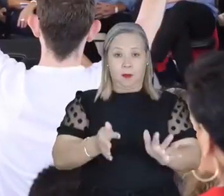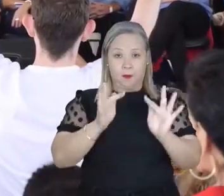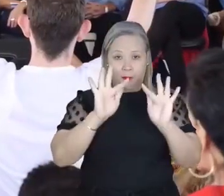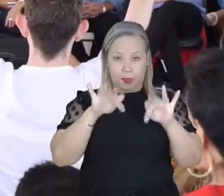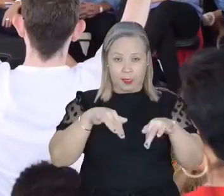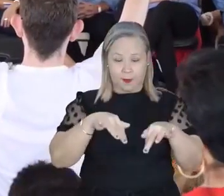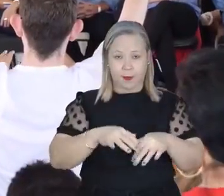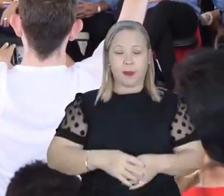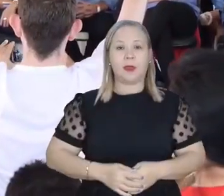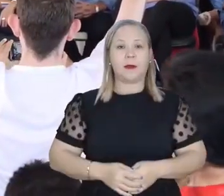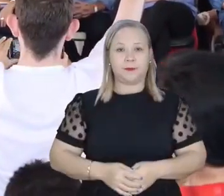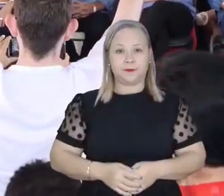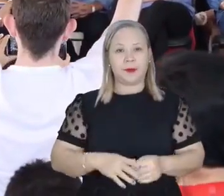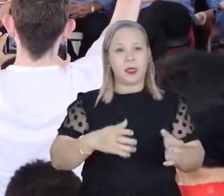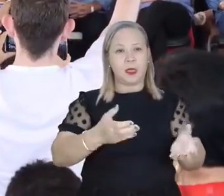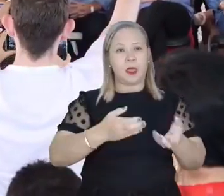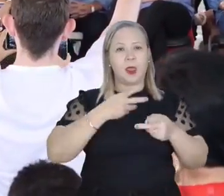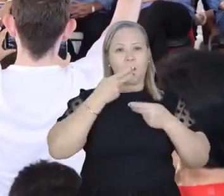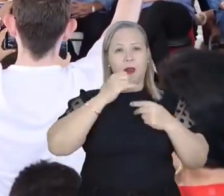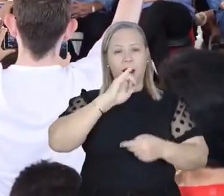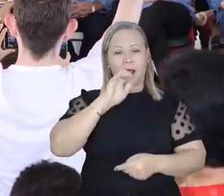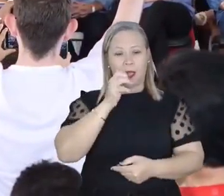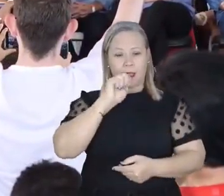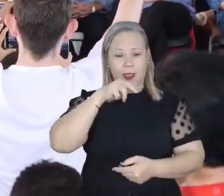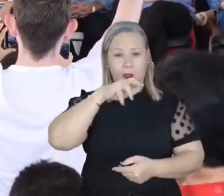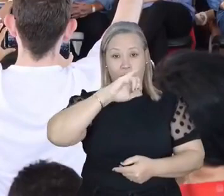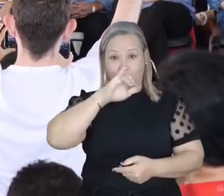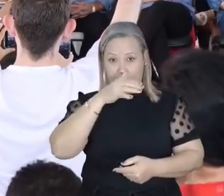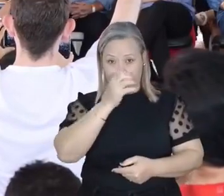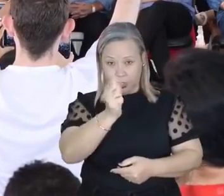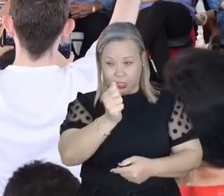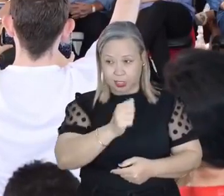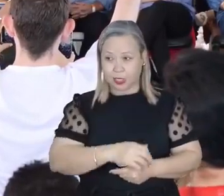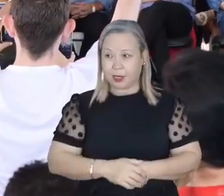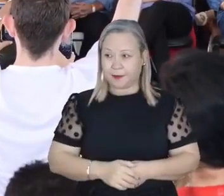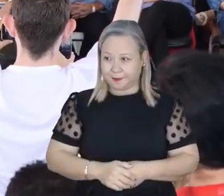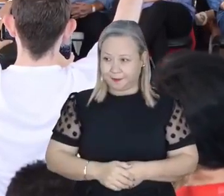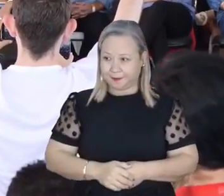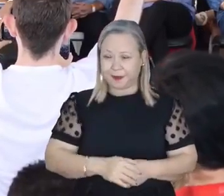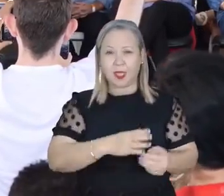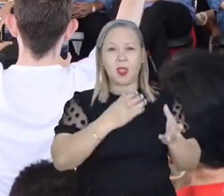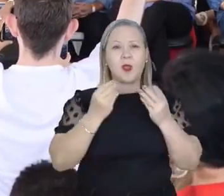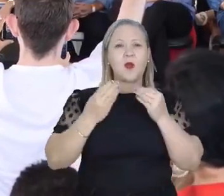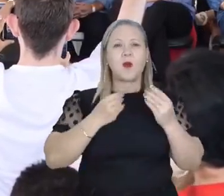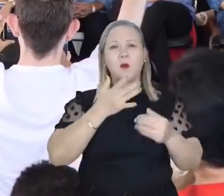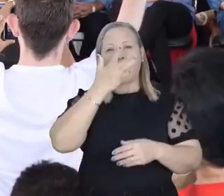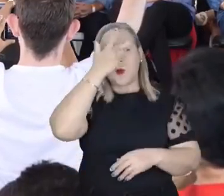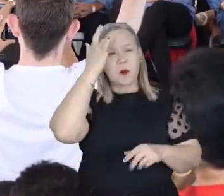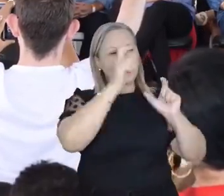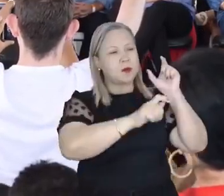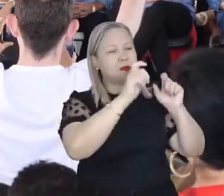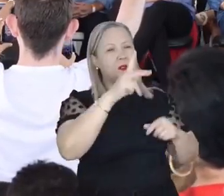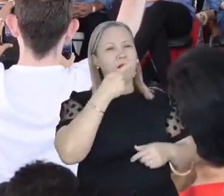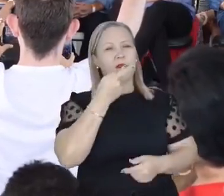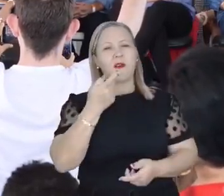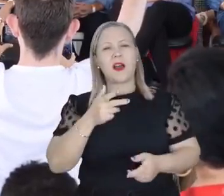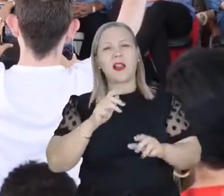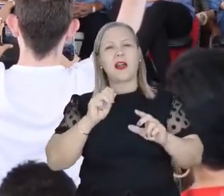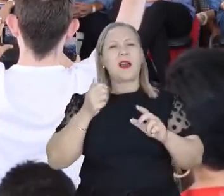Janja, falar assim, Janja, muita gente fala, Lula, eu te amo. Eu também